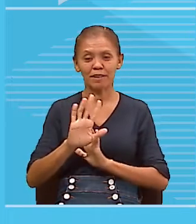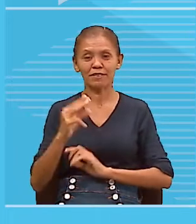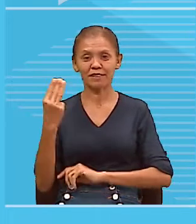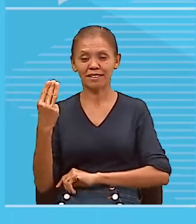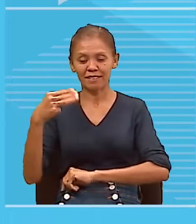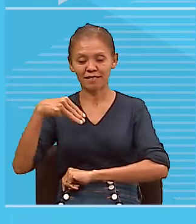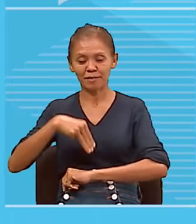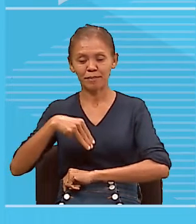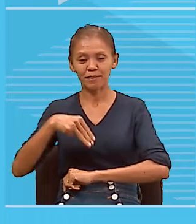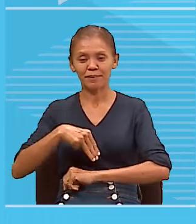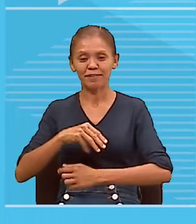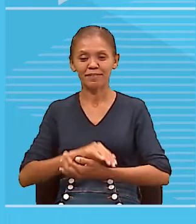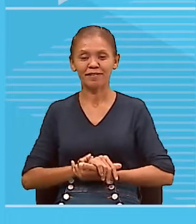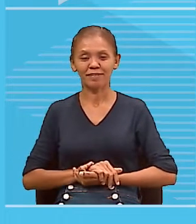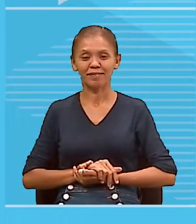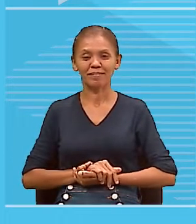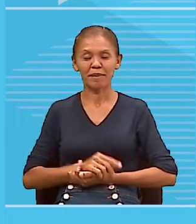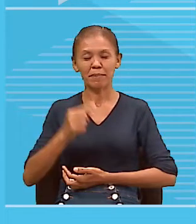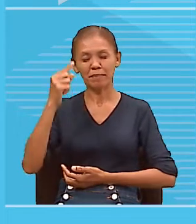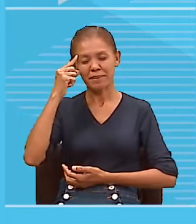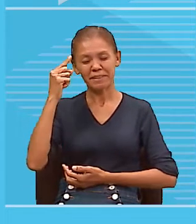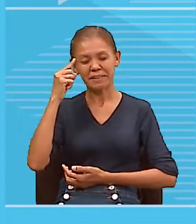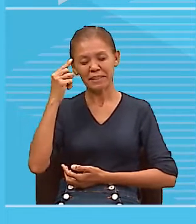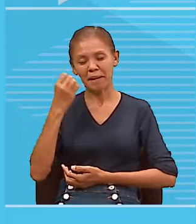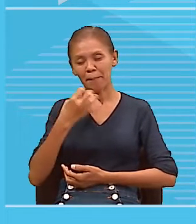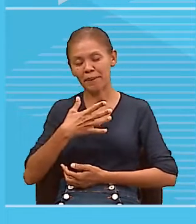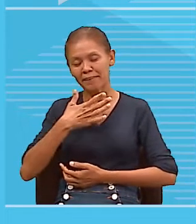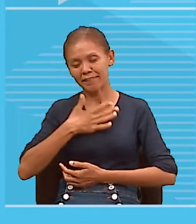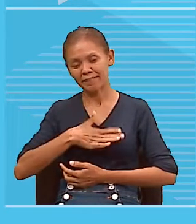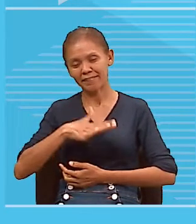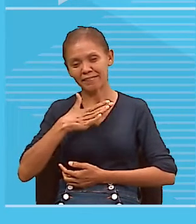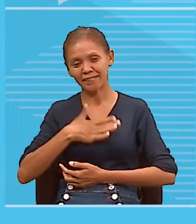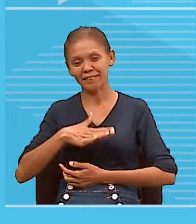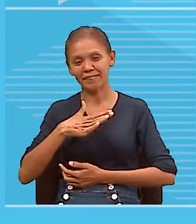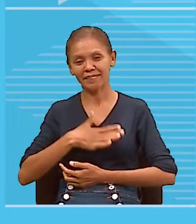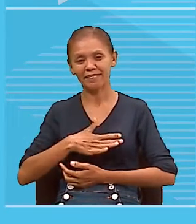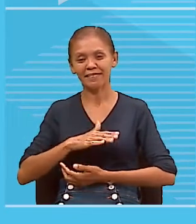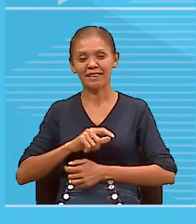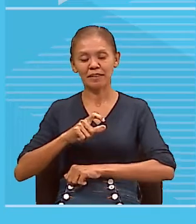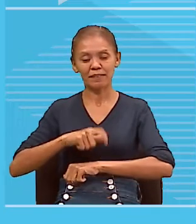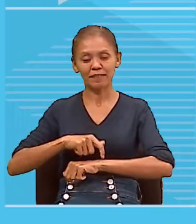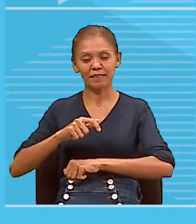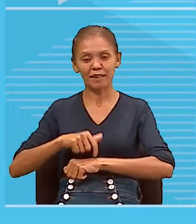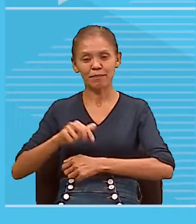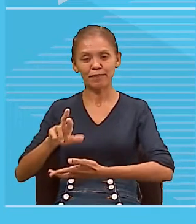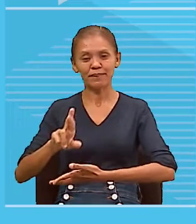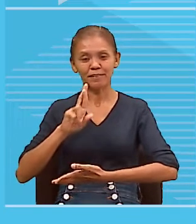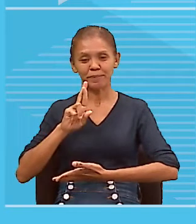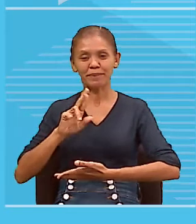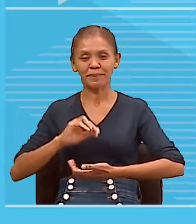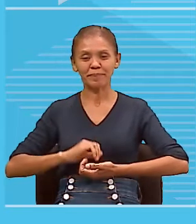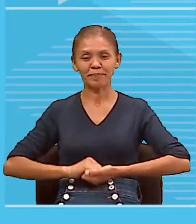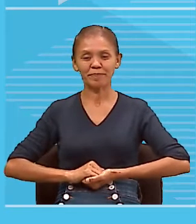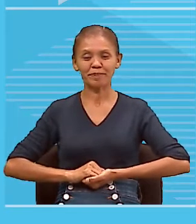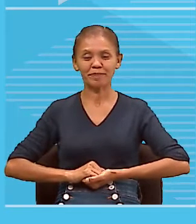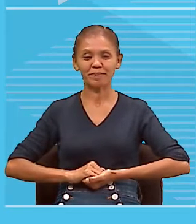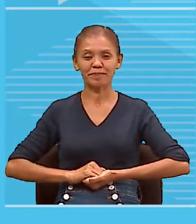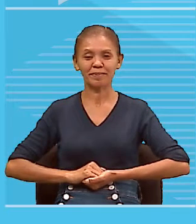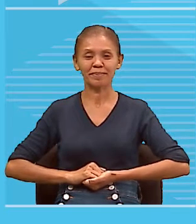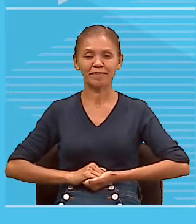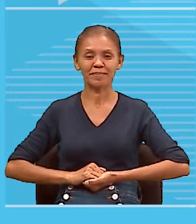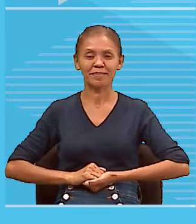3 minutinhos que é para pensar bem com calma e dá tempo de digitar aqui para o nosso chat valendo